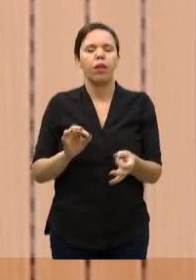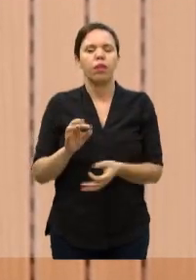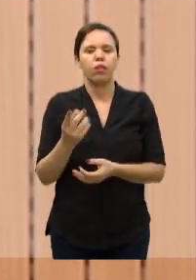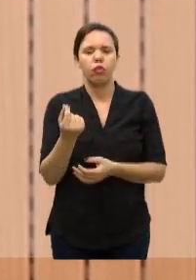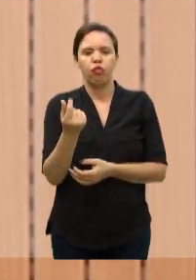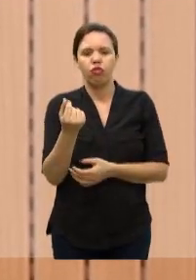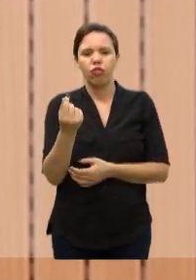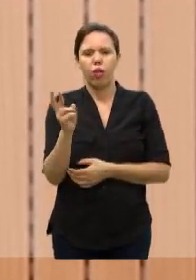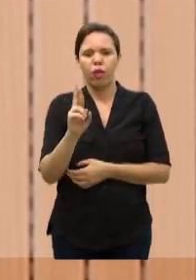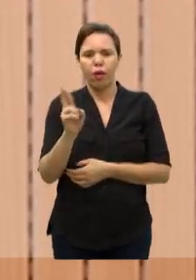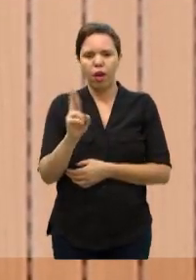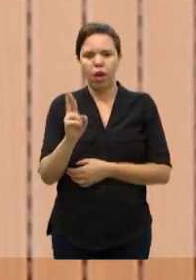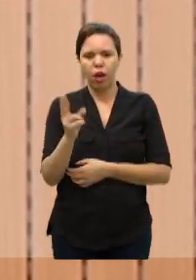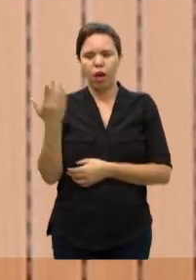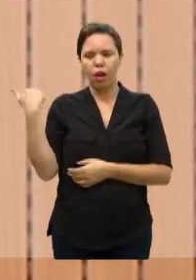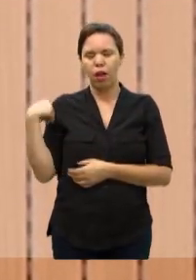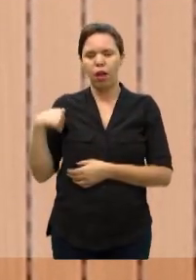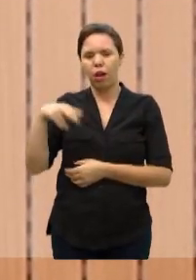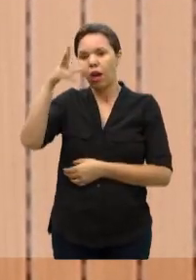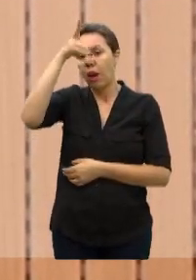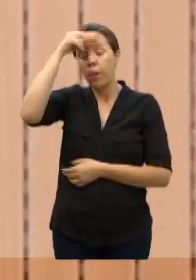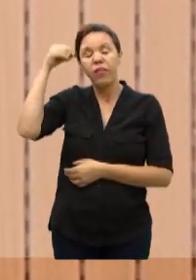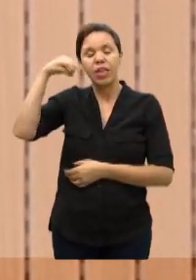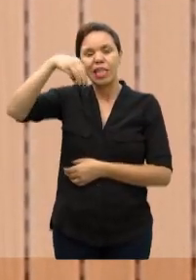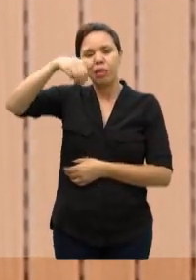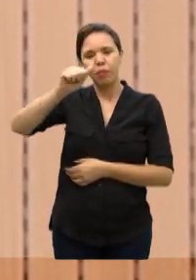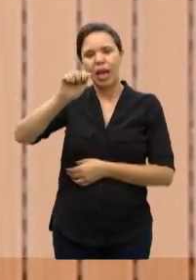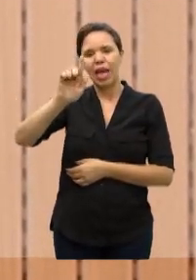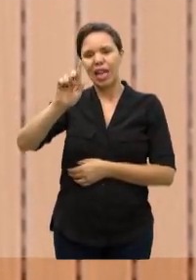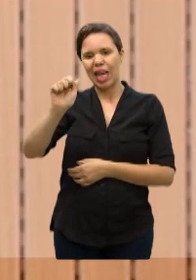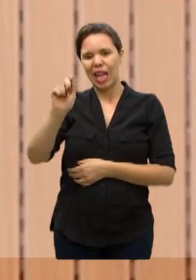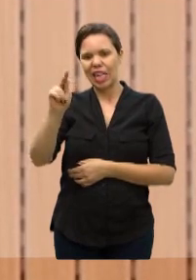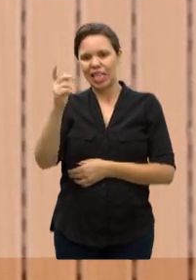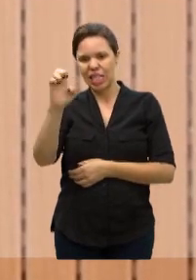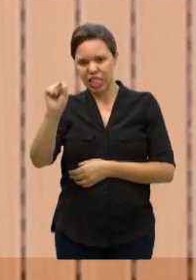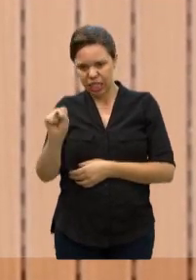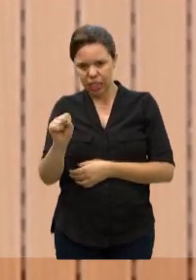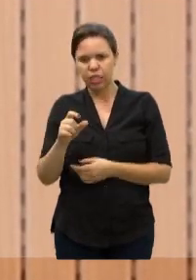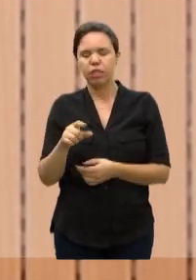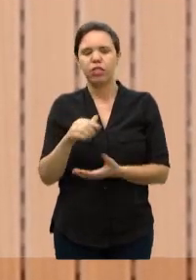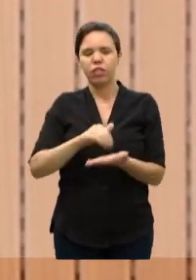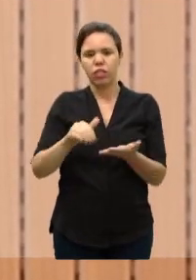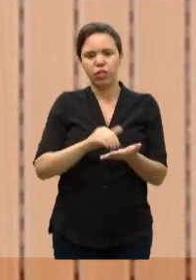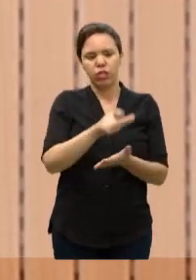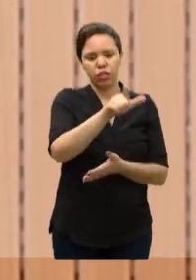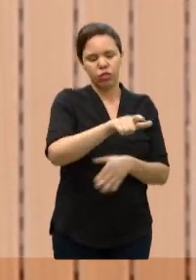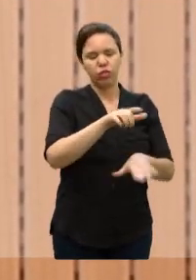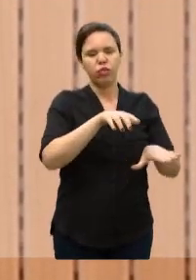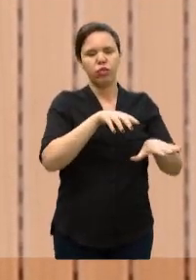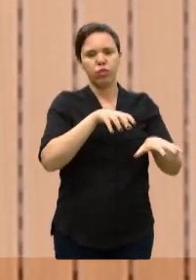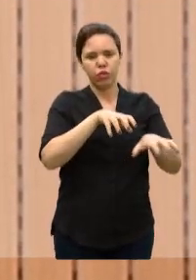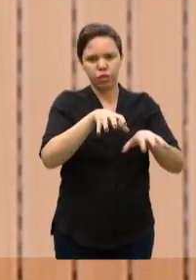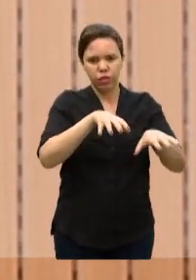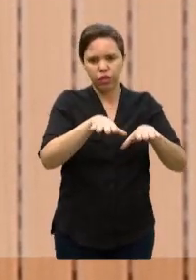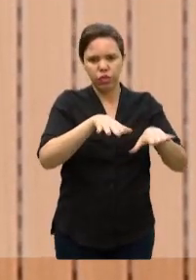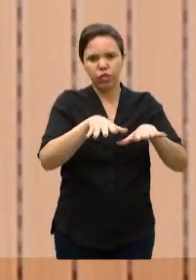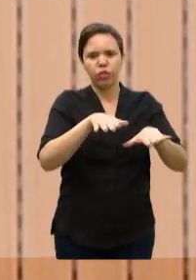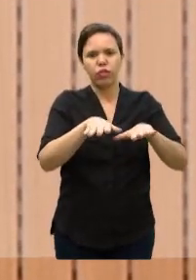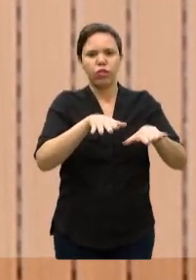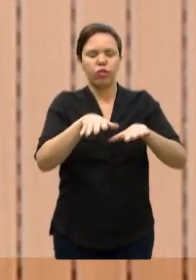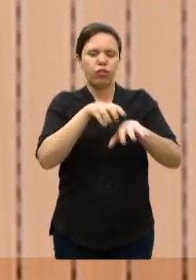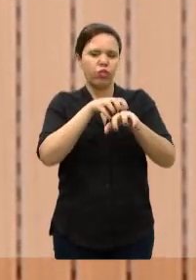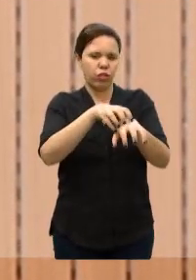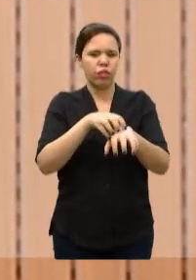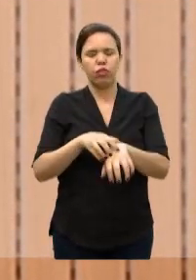real, o prefeito era Magalhães Teixeira e o secretário de transporte era Jurandir